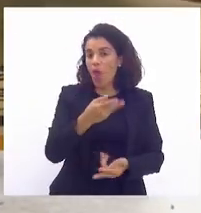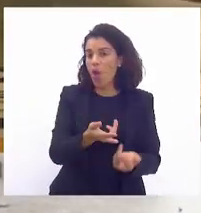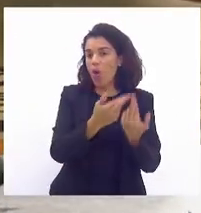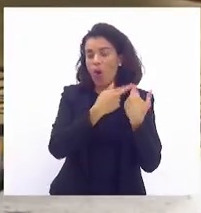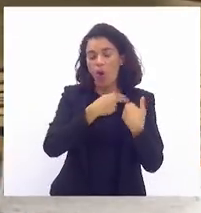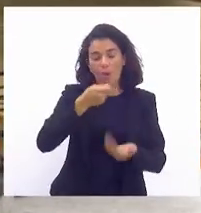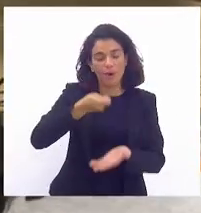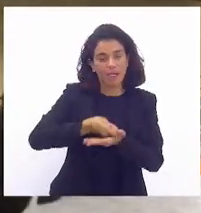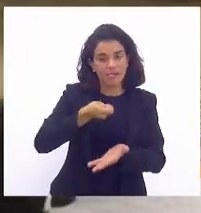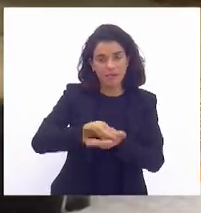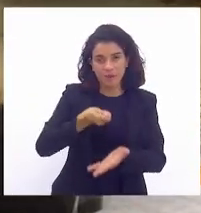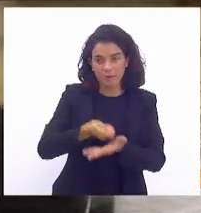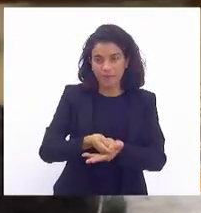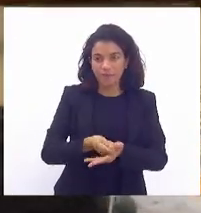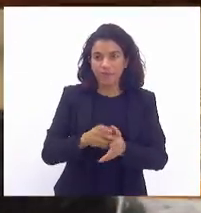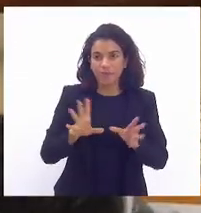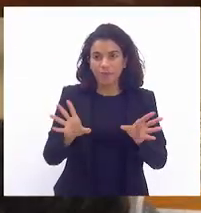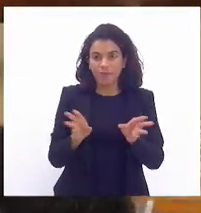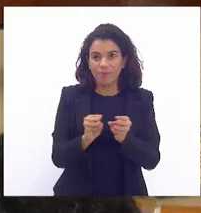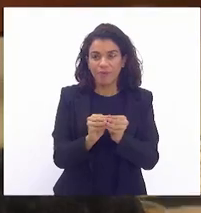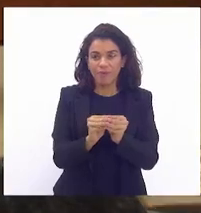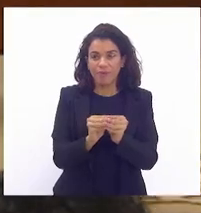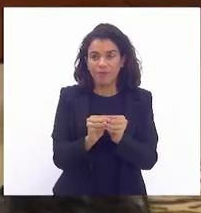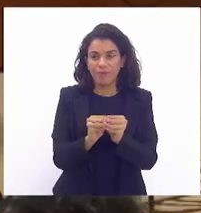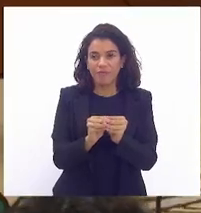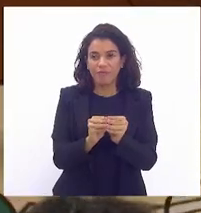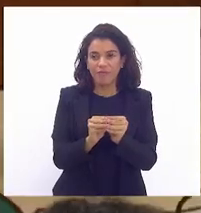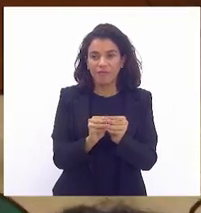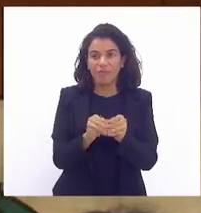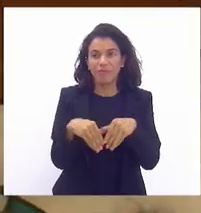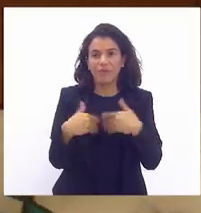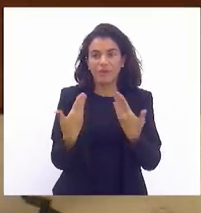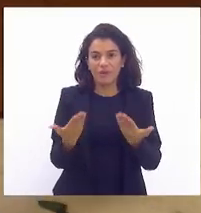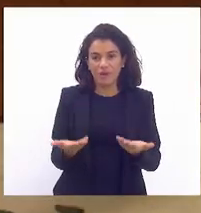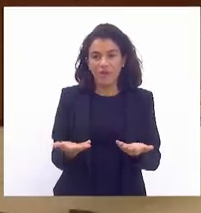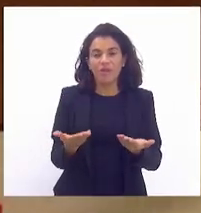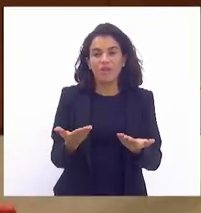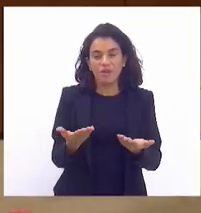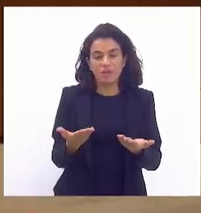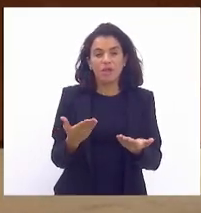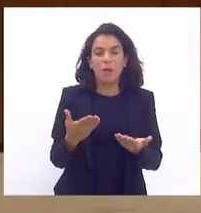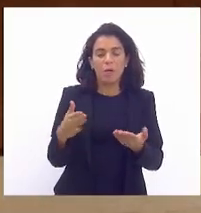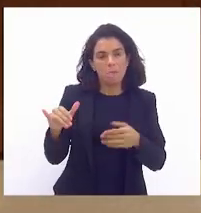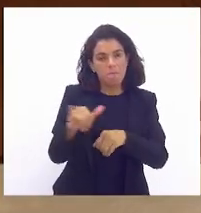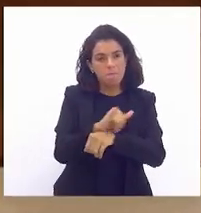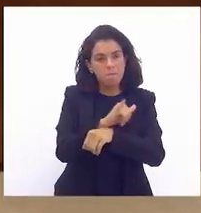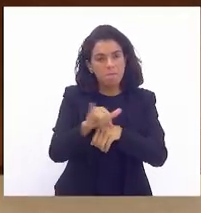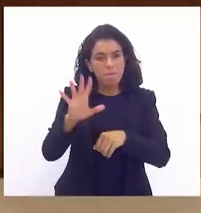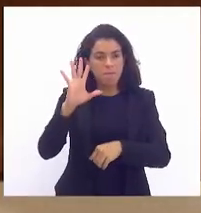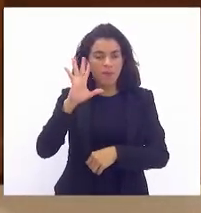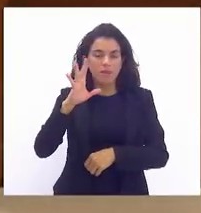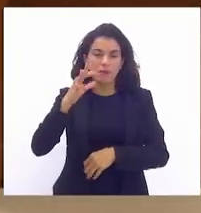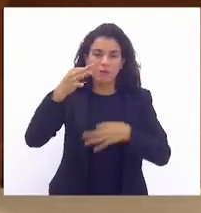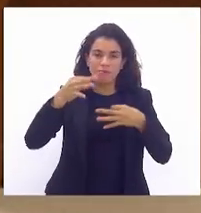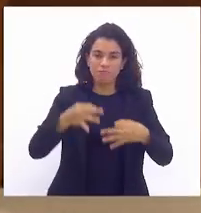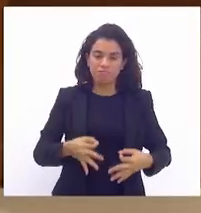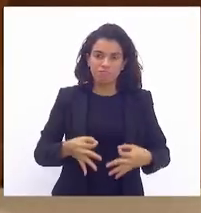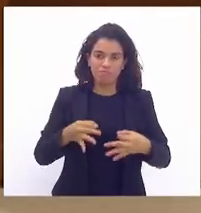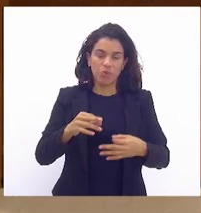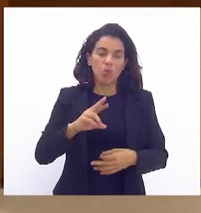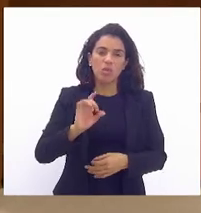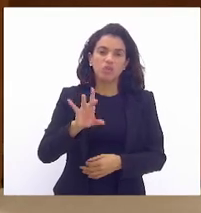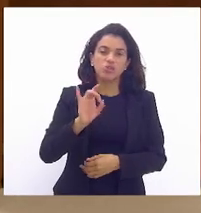Senhor Dória, por favor, conclui, por favor. Então, medidas concretas que são necessárias. Não basta